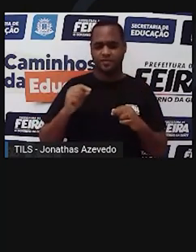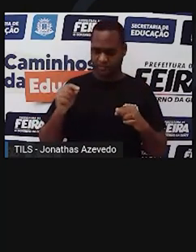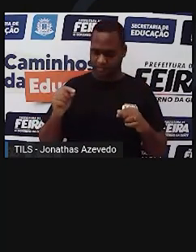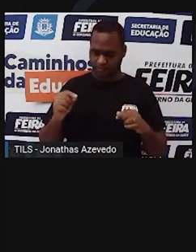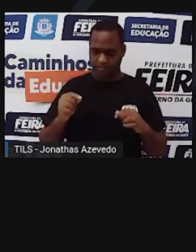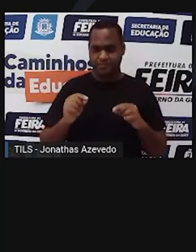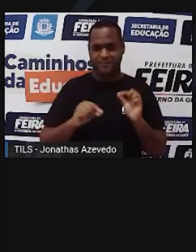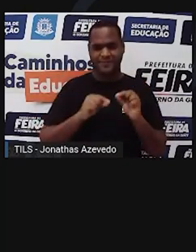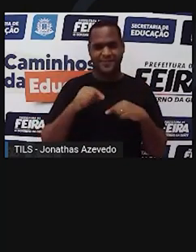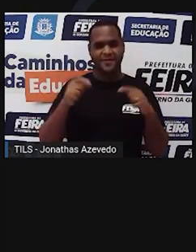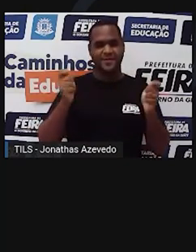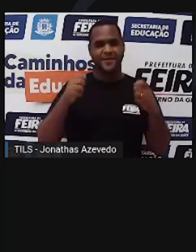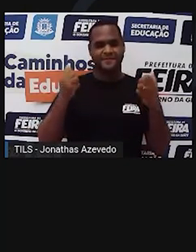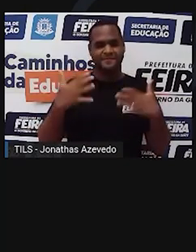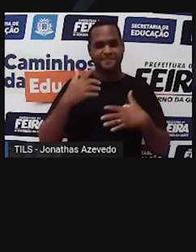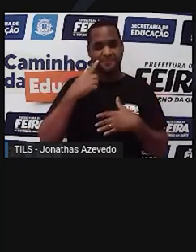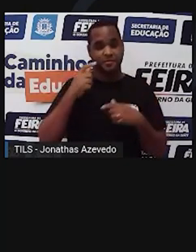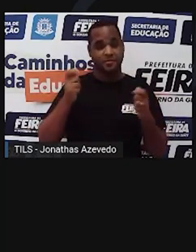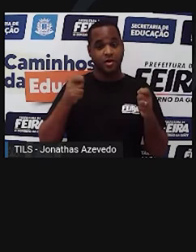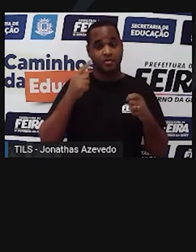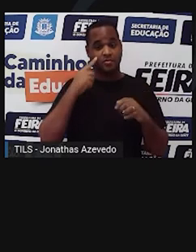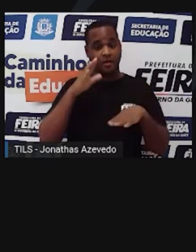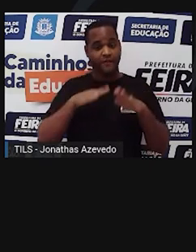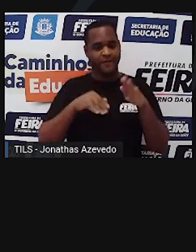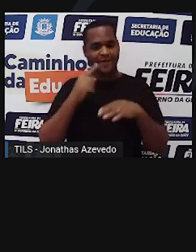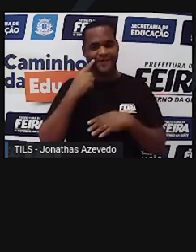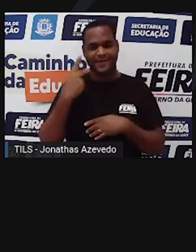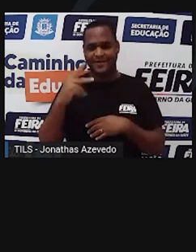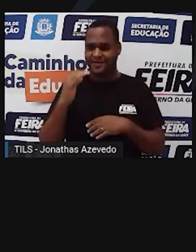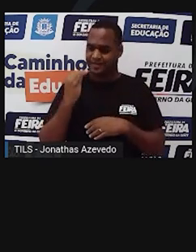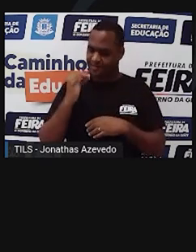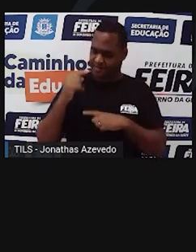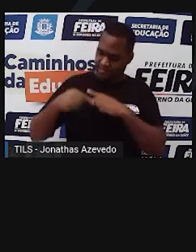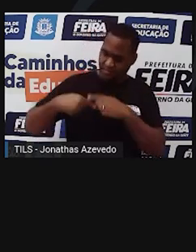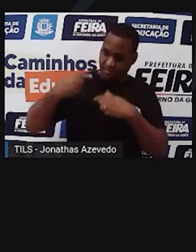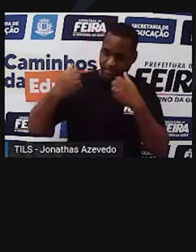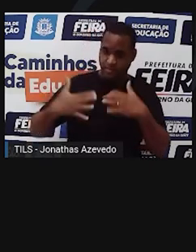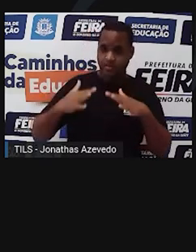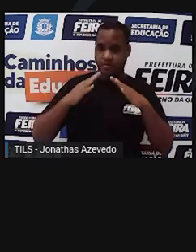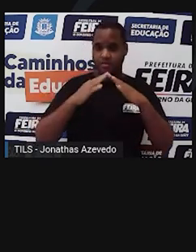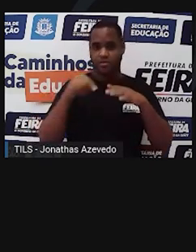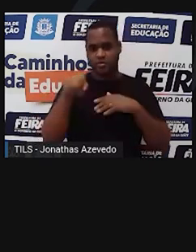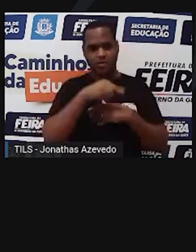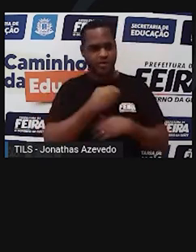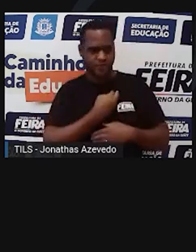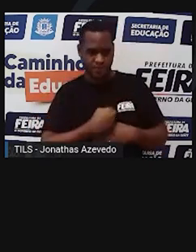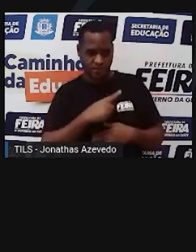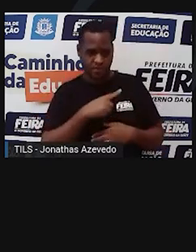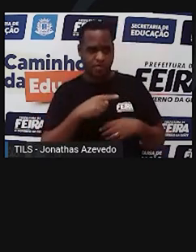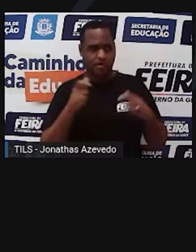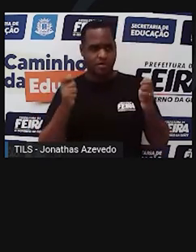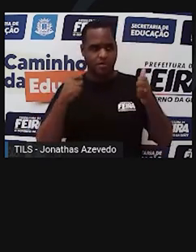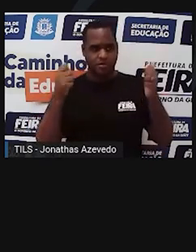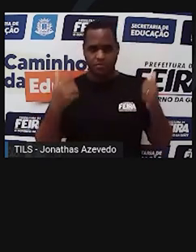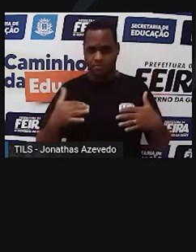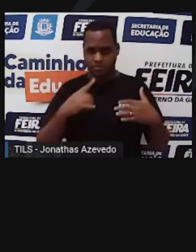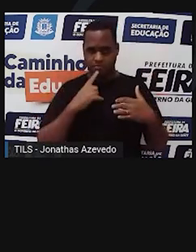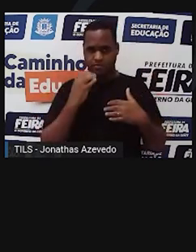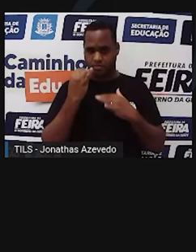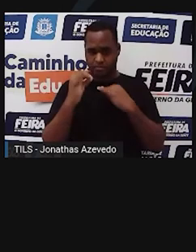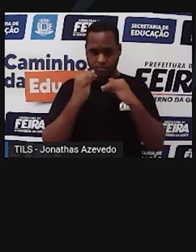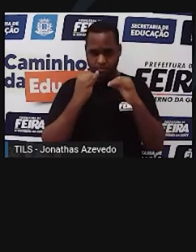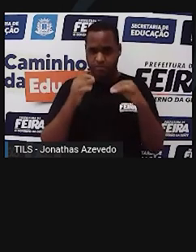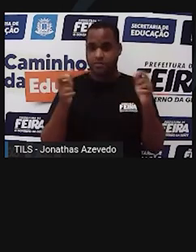provavelmente já ouviu falar que a energia elétrica que chega até nós é gerada em usinas hidrelétricas,